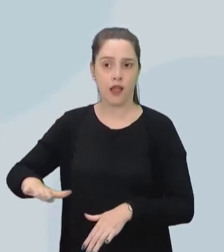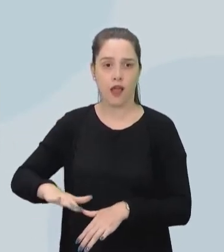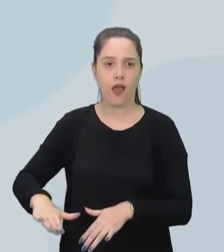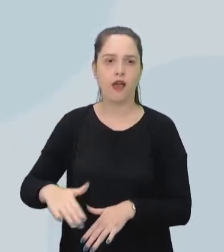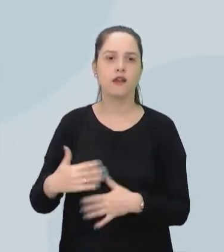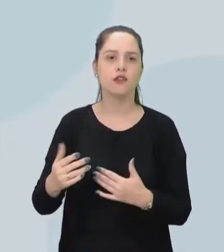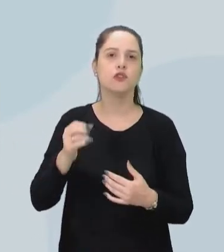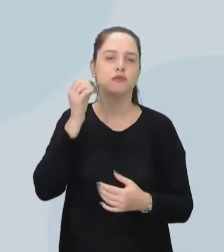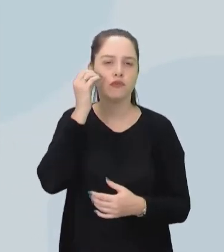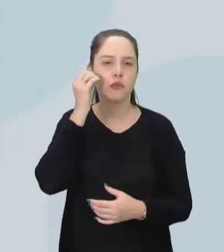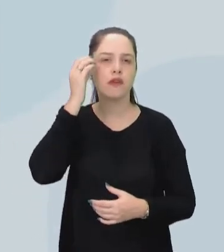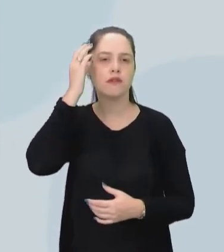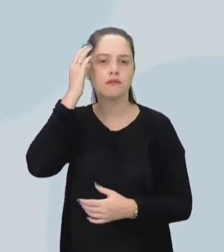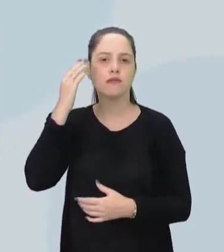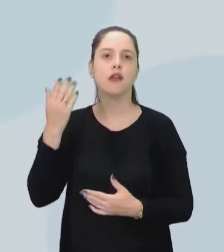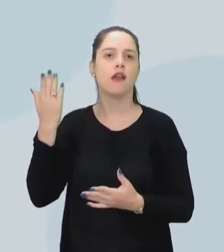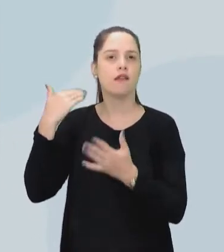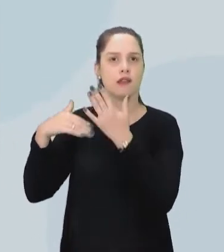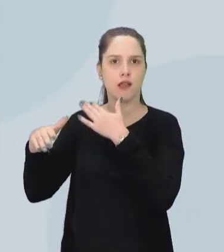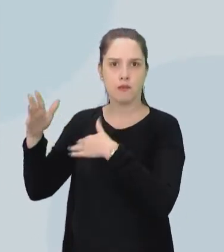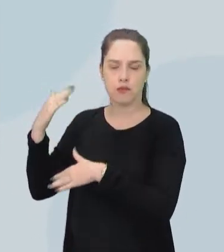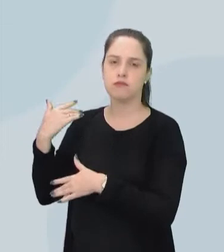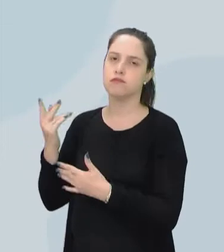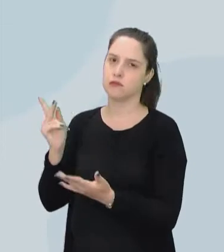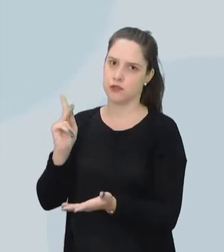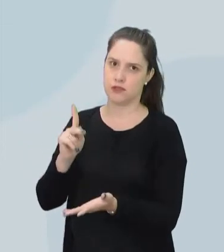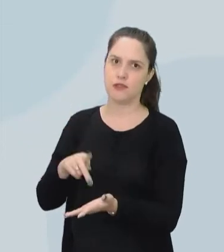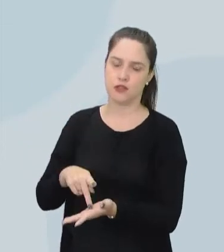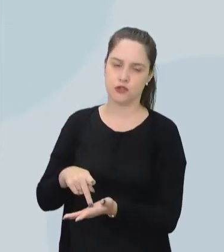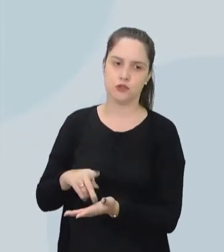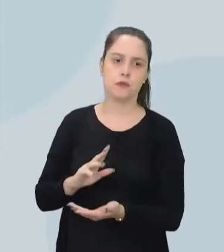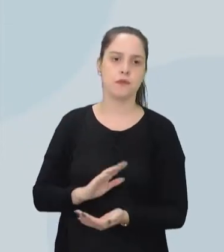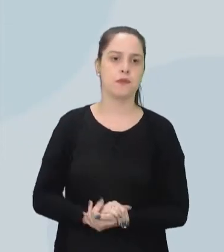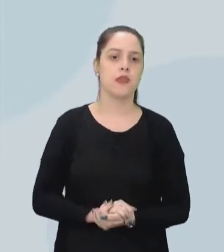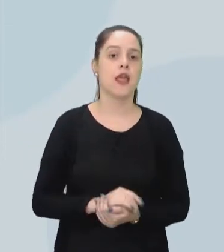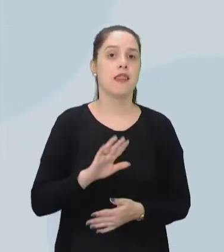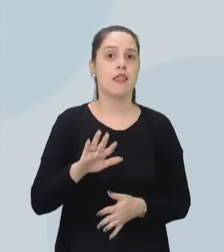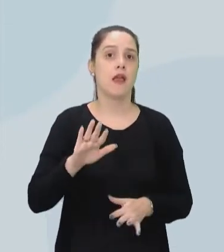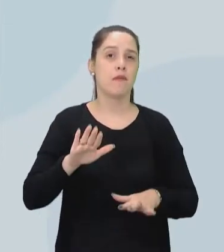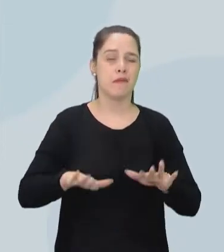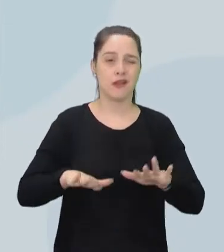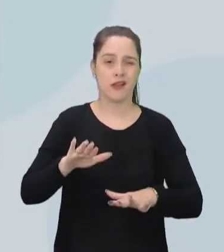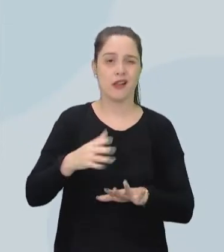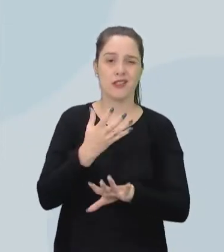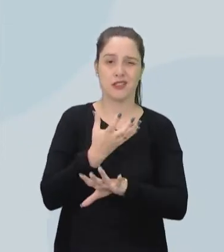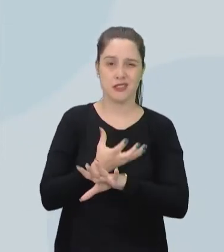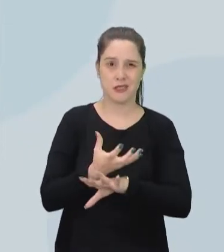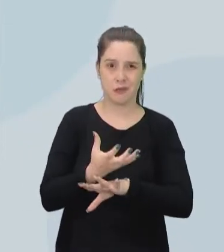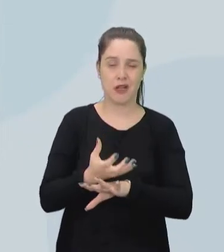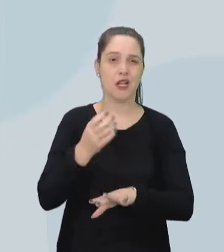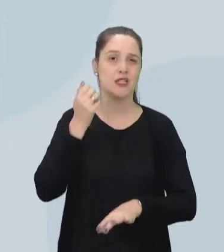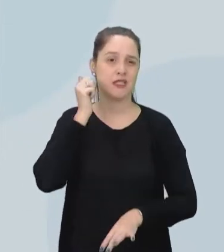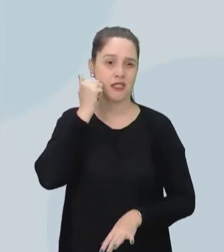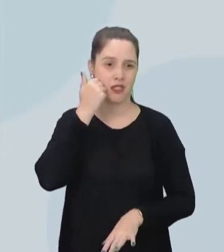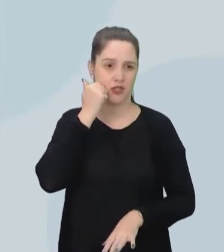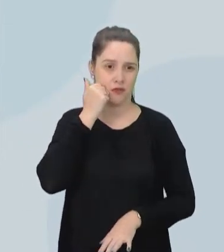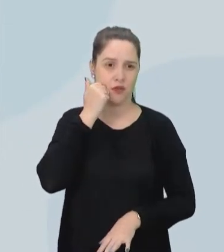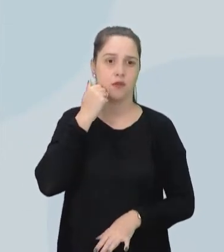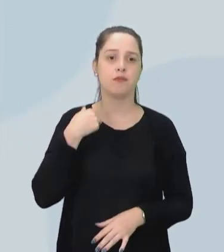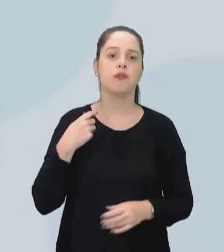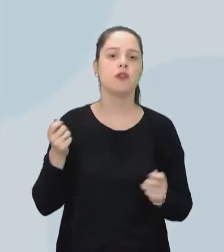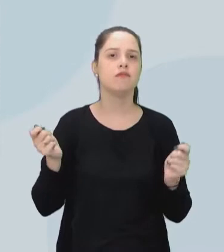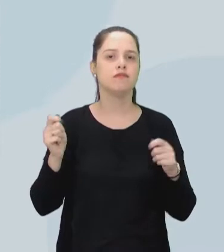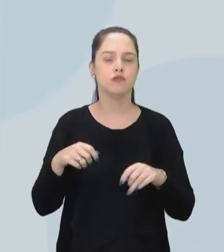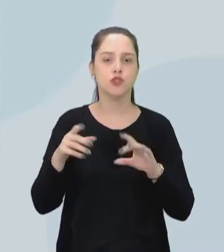de conhecimentos anteriormente existentes. Na maioria das disciplinas científicas,